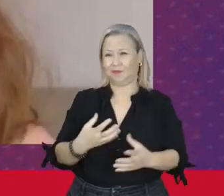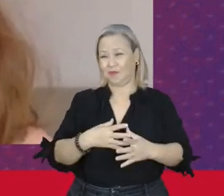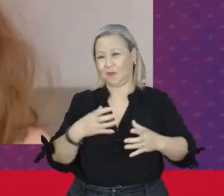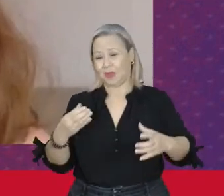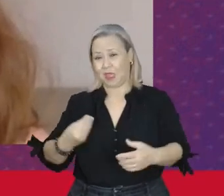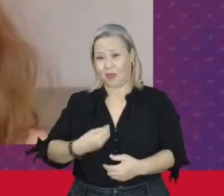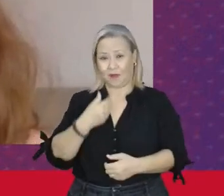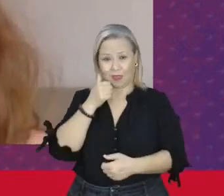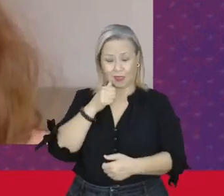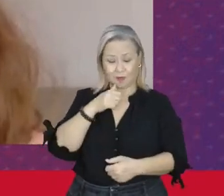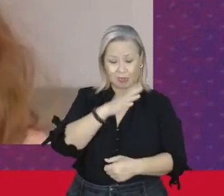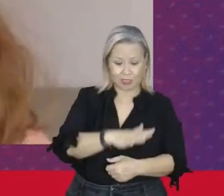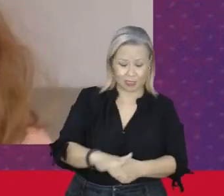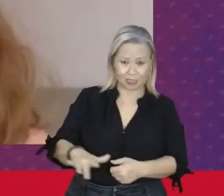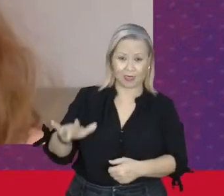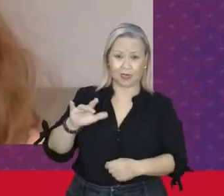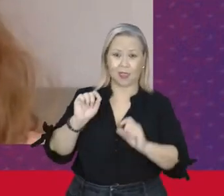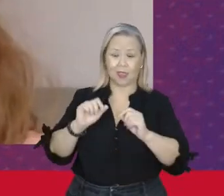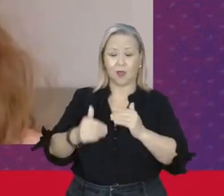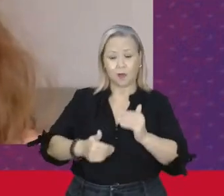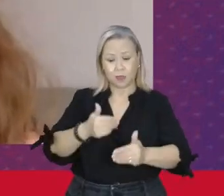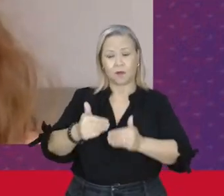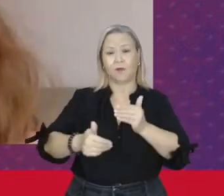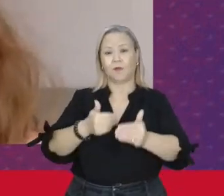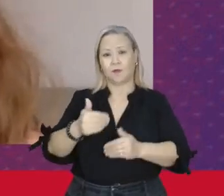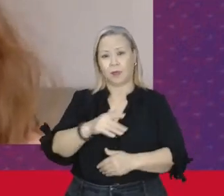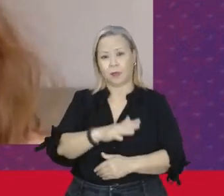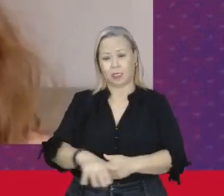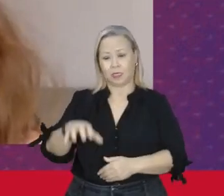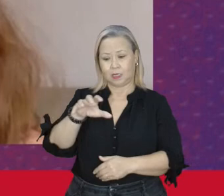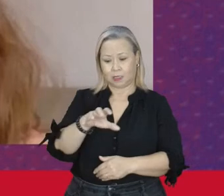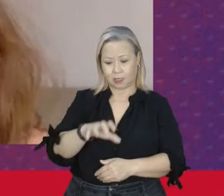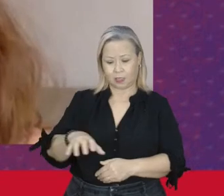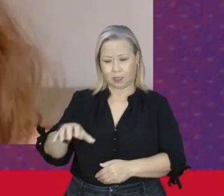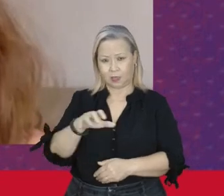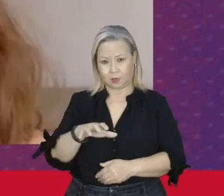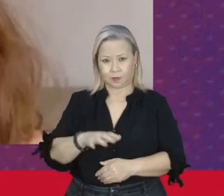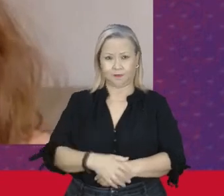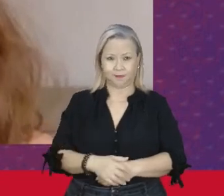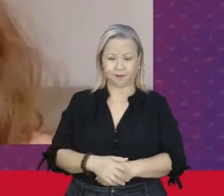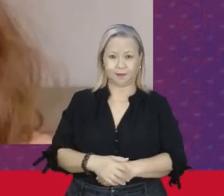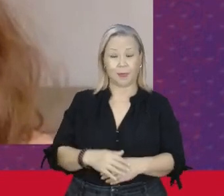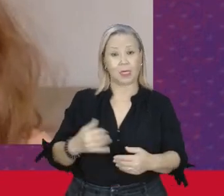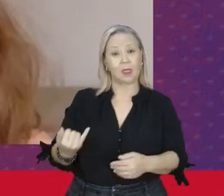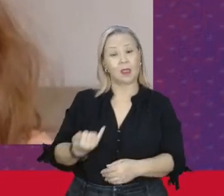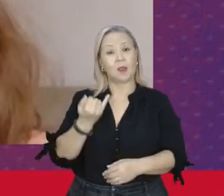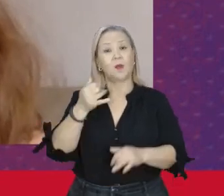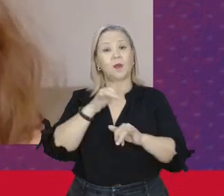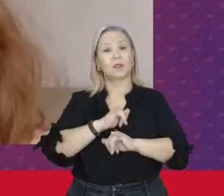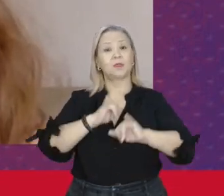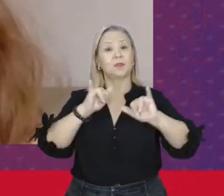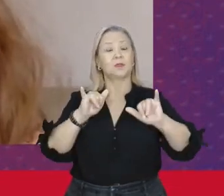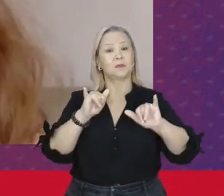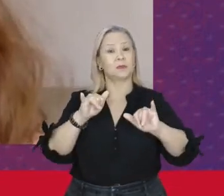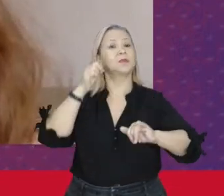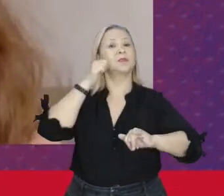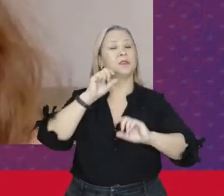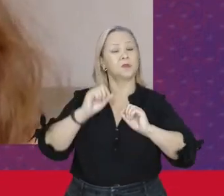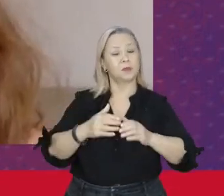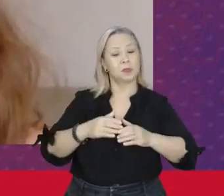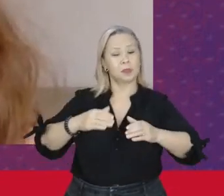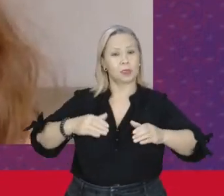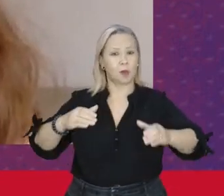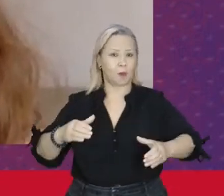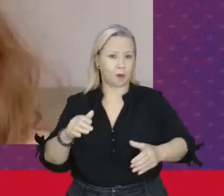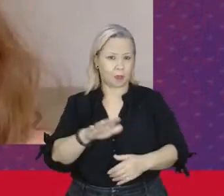mulheres, das crianças e para o desenvolvimento dessas regiões de modo geral. Então, é importante dizer que as mulheres são maioria,